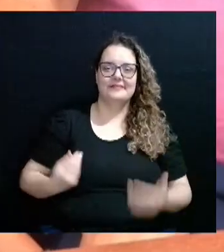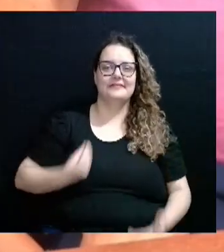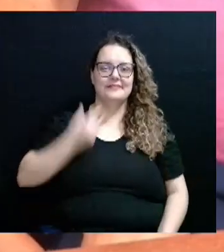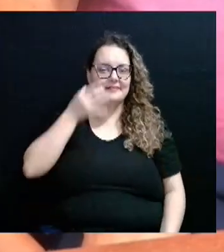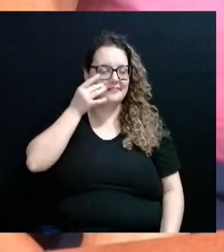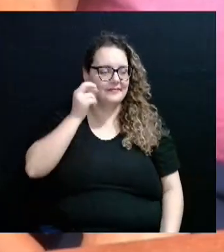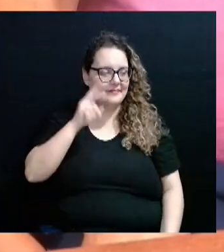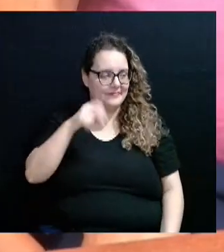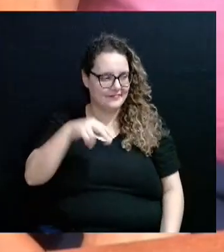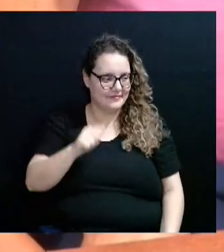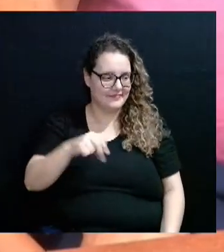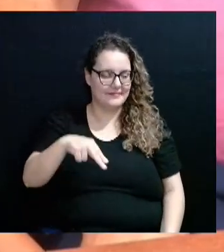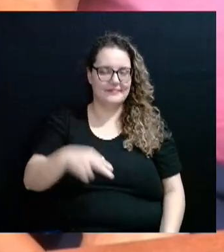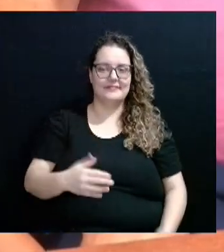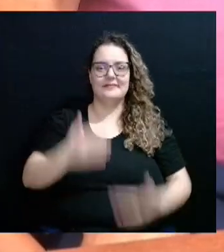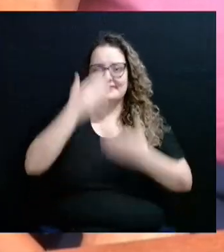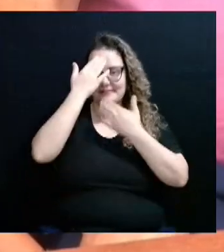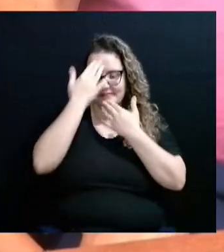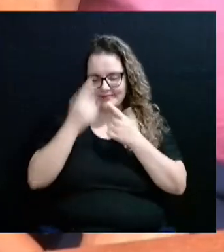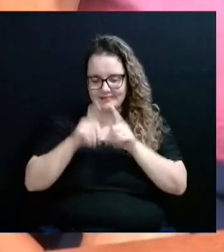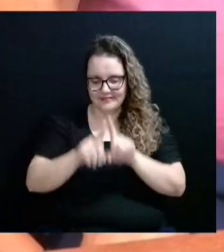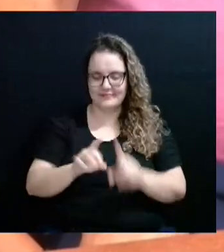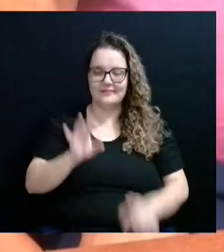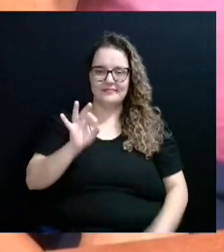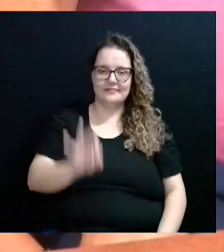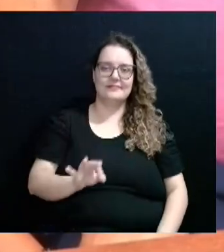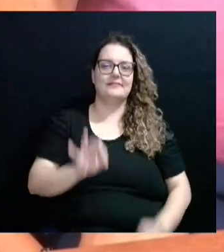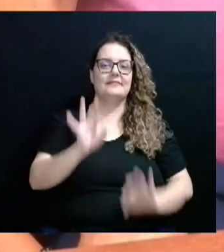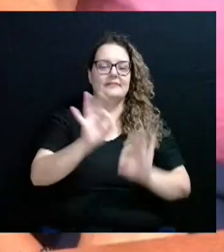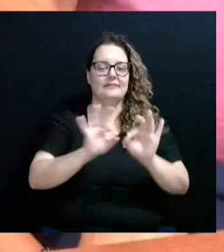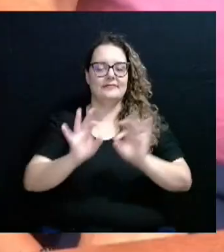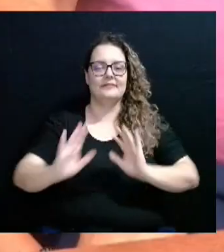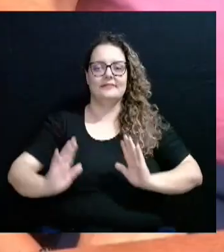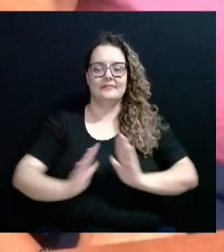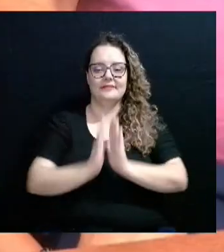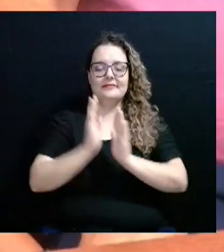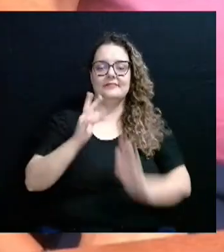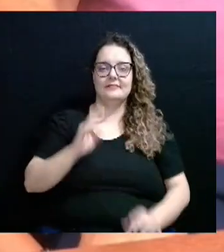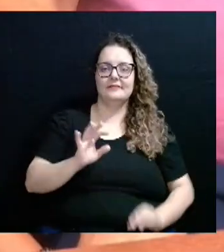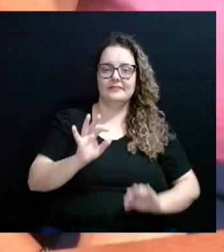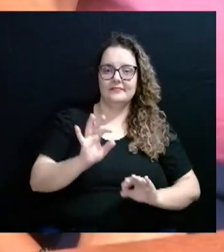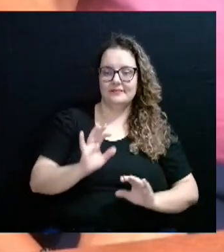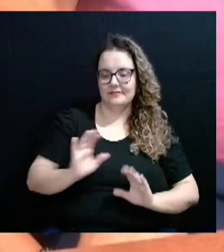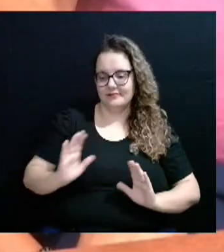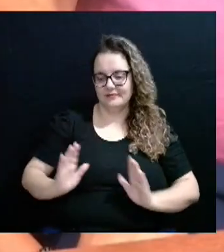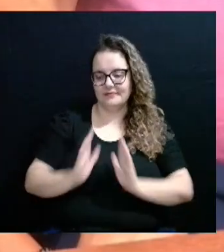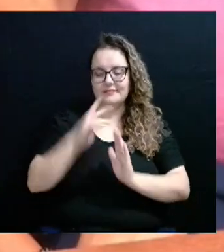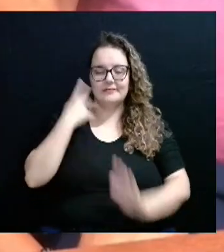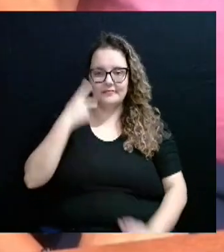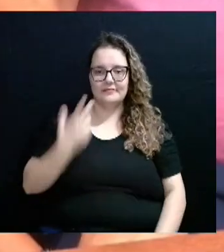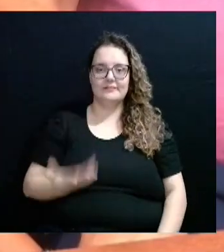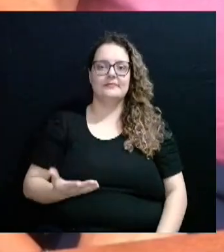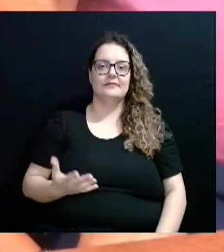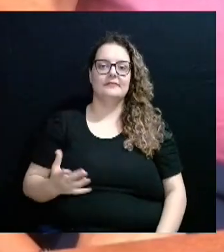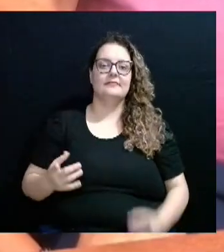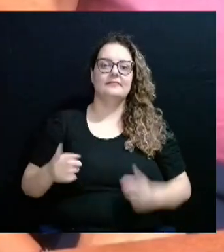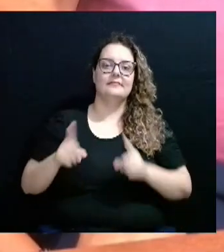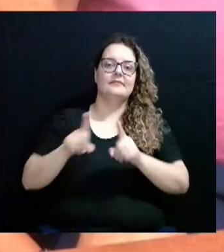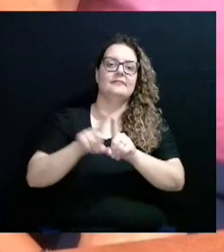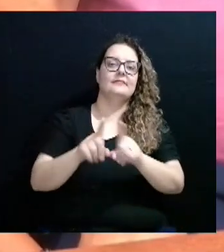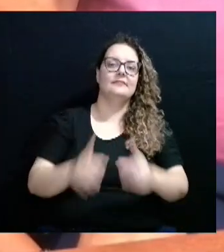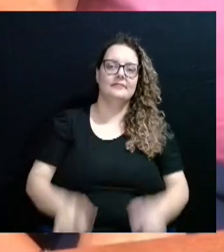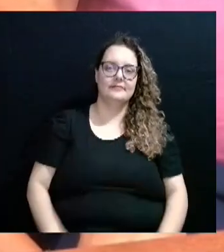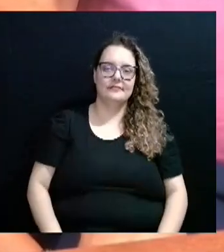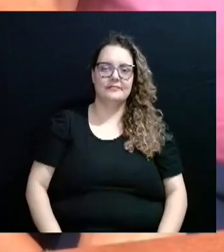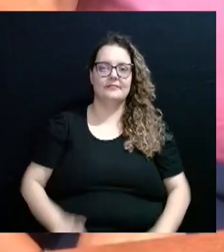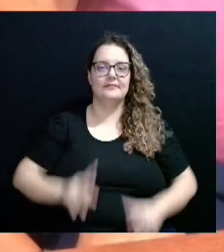parceria, que com certeza esse projeto, a Frente Parlamentar, e toda essa aproximação e esse fortalecimento